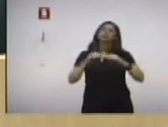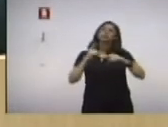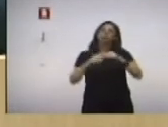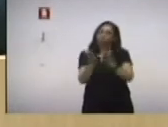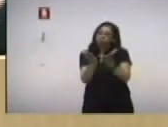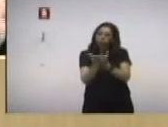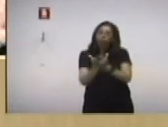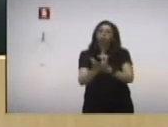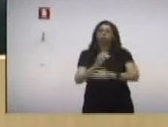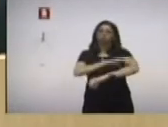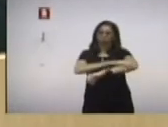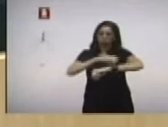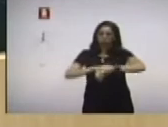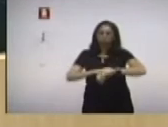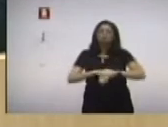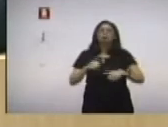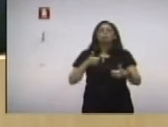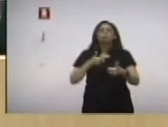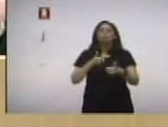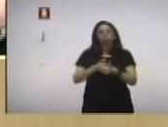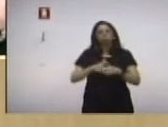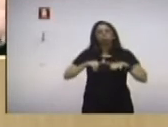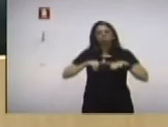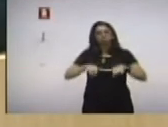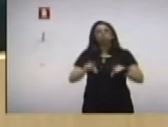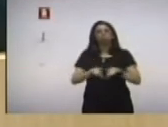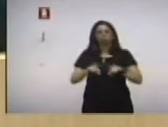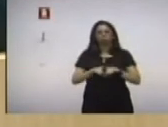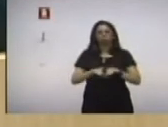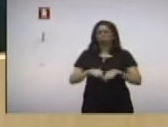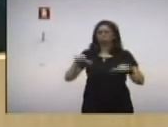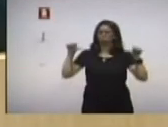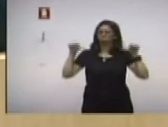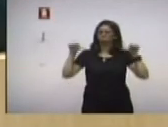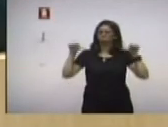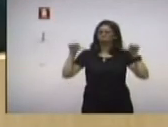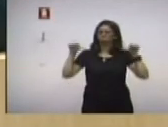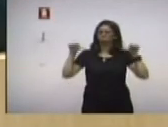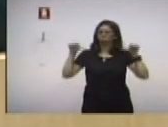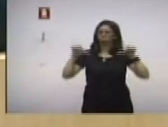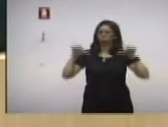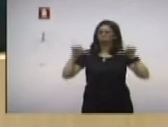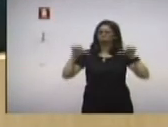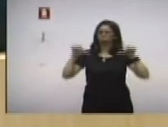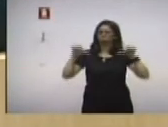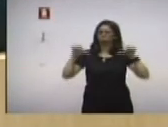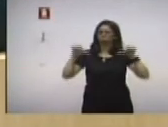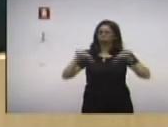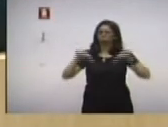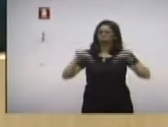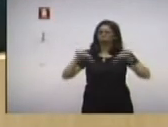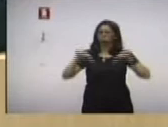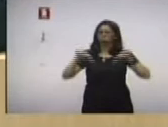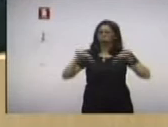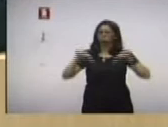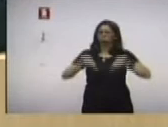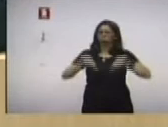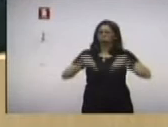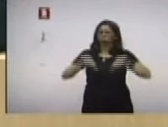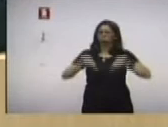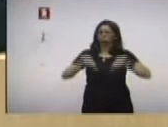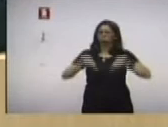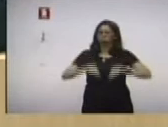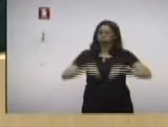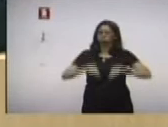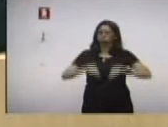tubulações ela já tinha comprado e tem um estoque que a gente já foi até lá ver precisava de uma som da prefeitura quero uma ação em conjunto